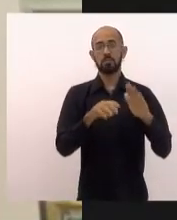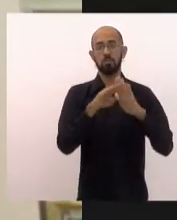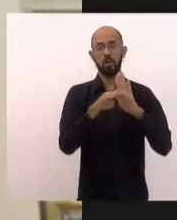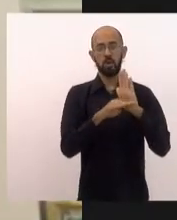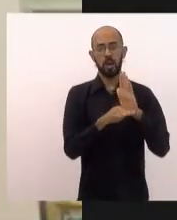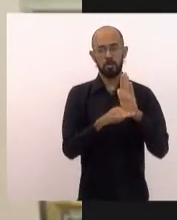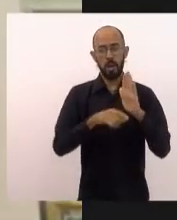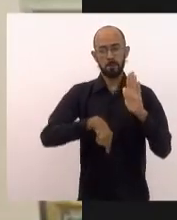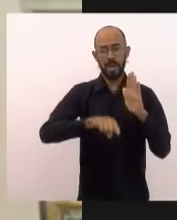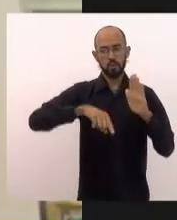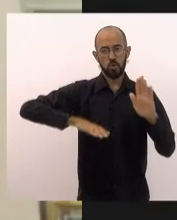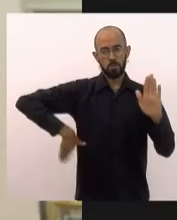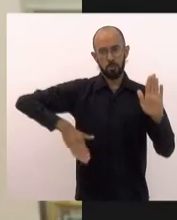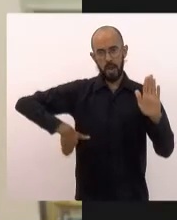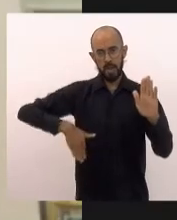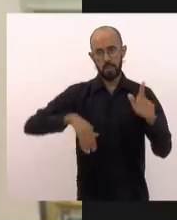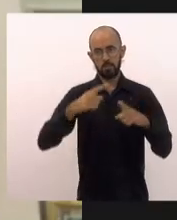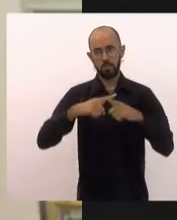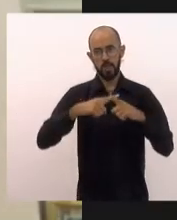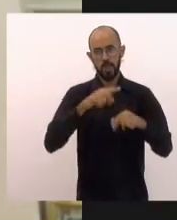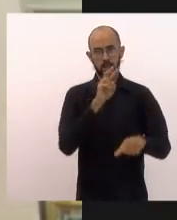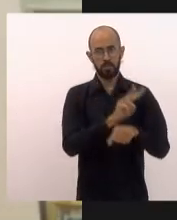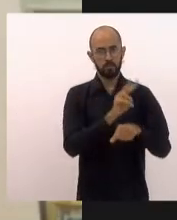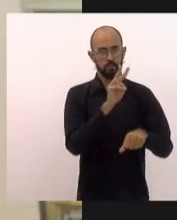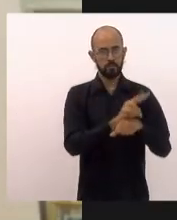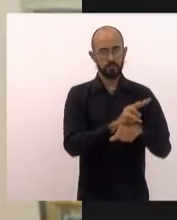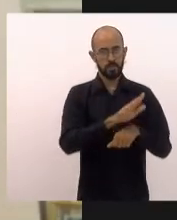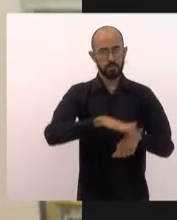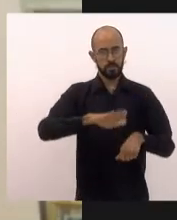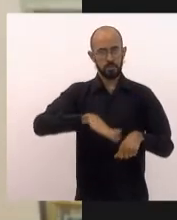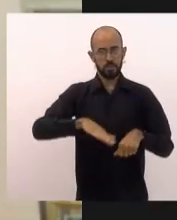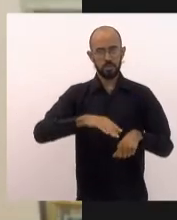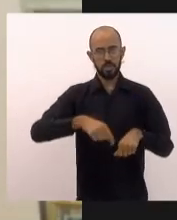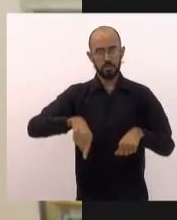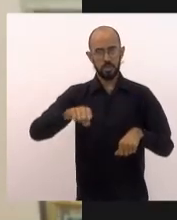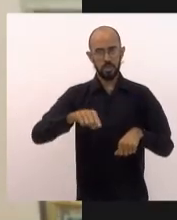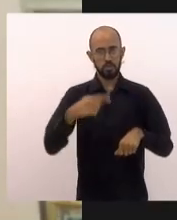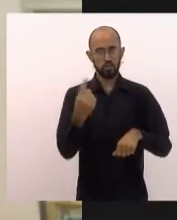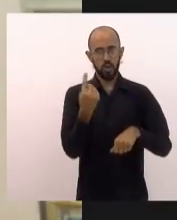está defendendo o direito das crianças irem para a praia sozinhas.